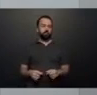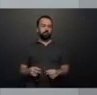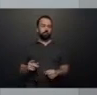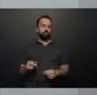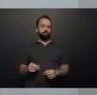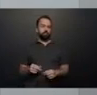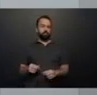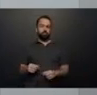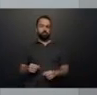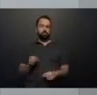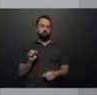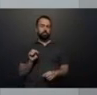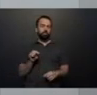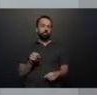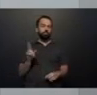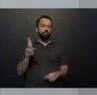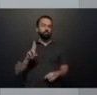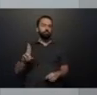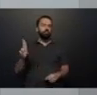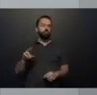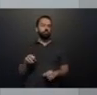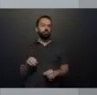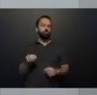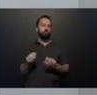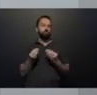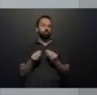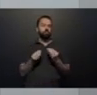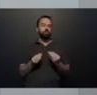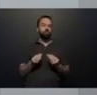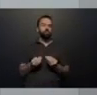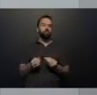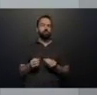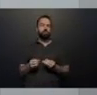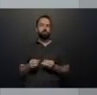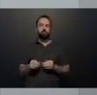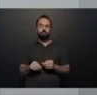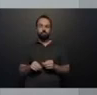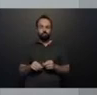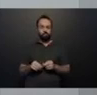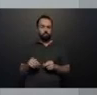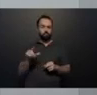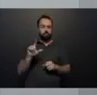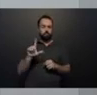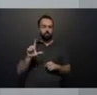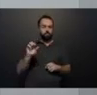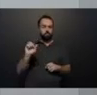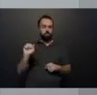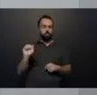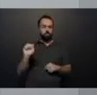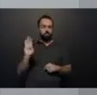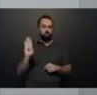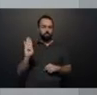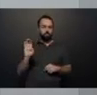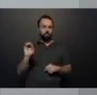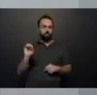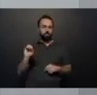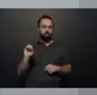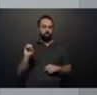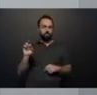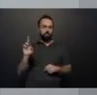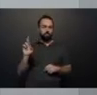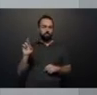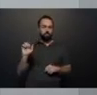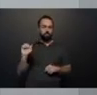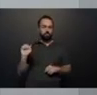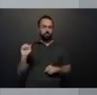essas conclusões, elas são realizadas em um espaço. Esse espaço a gente chama de laboratório. Então, o laboratório de